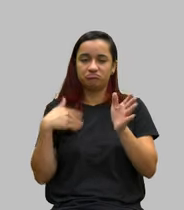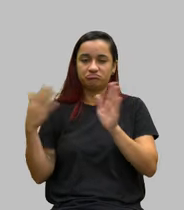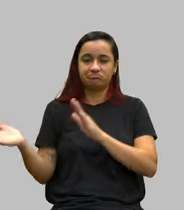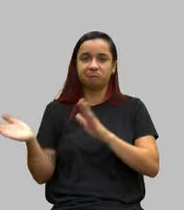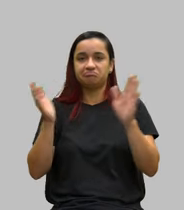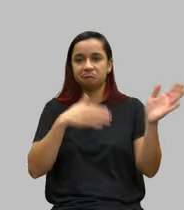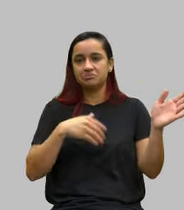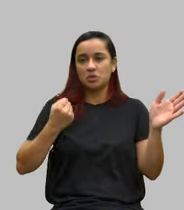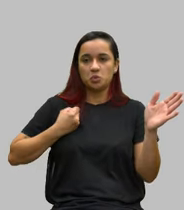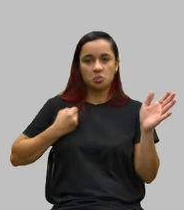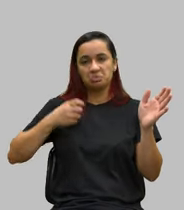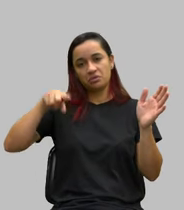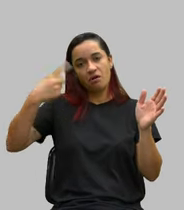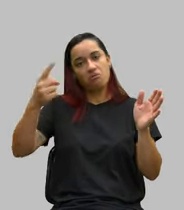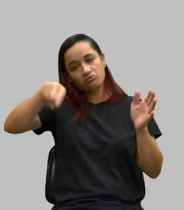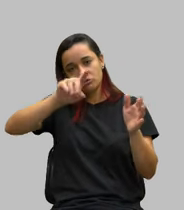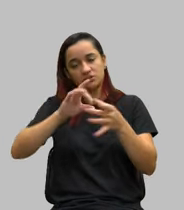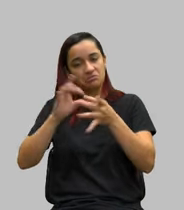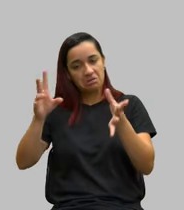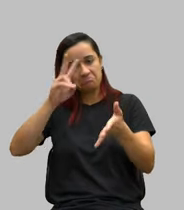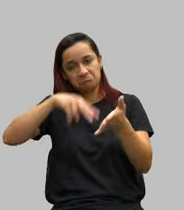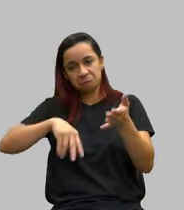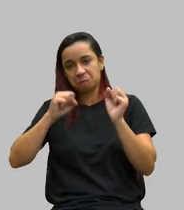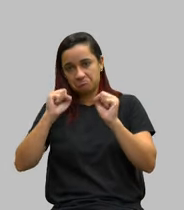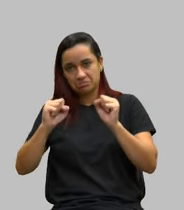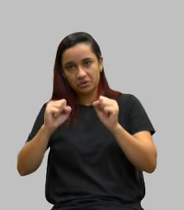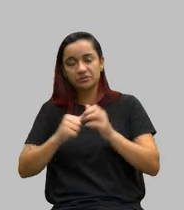números que eu vou deixar à disposição aqui da Assembleia